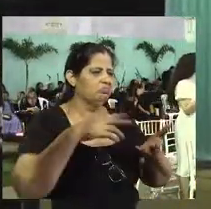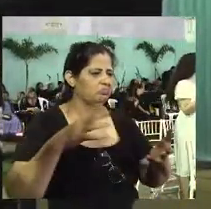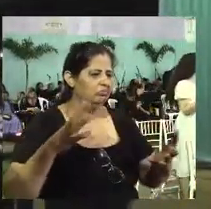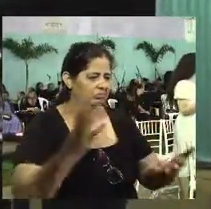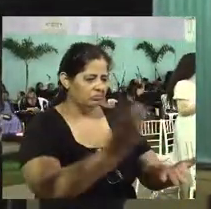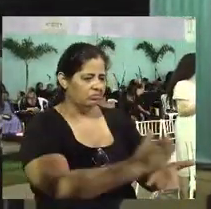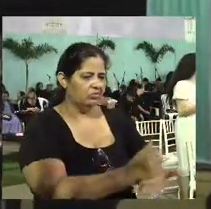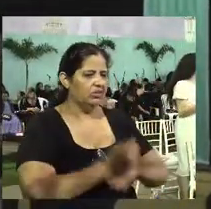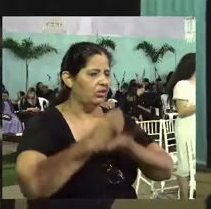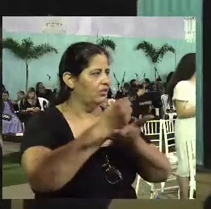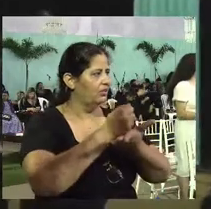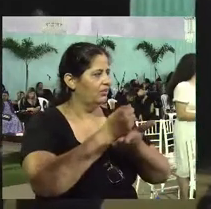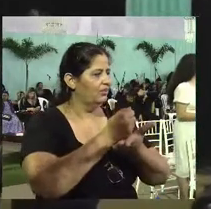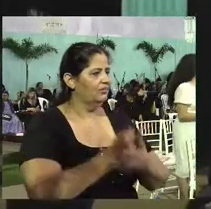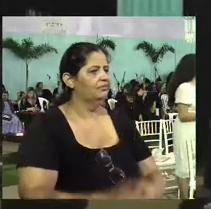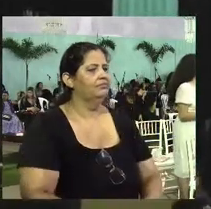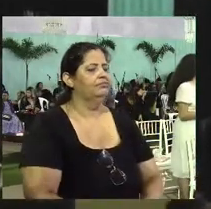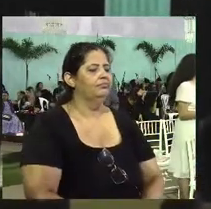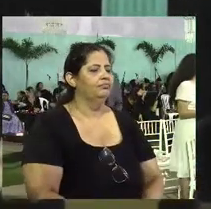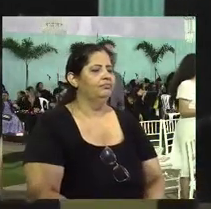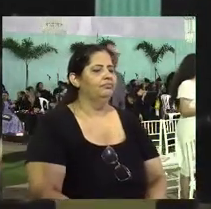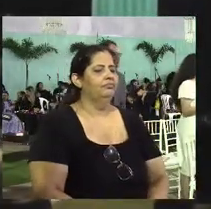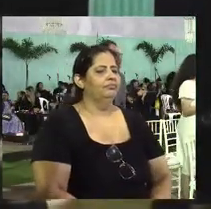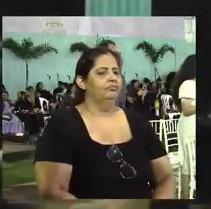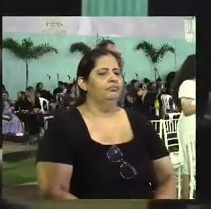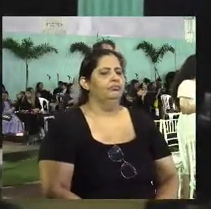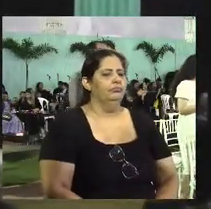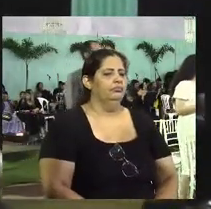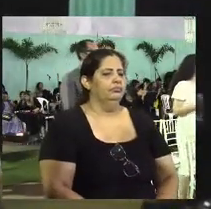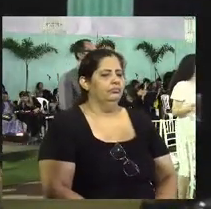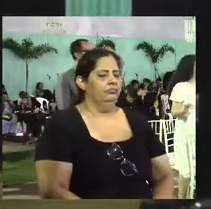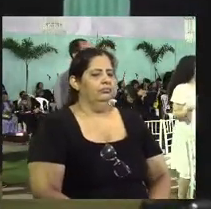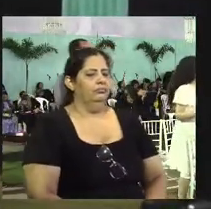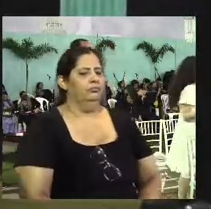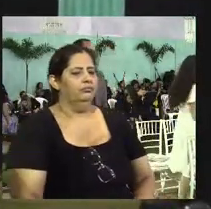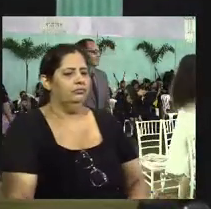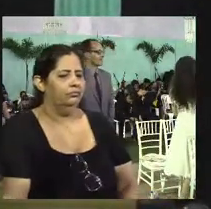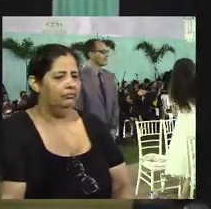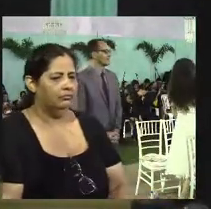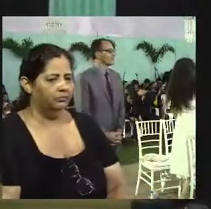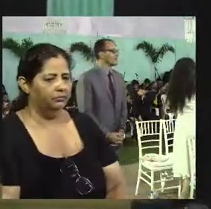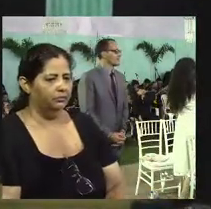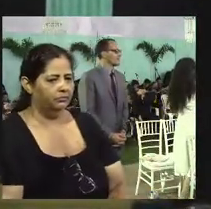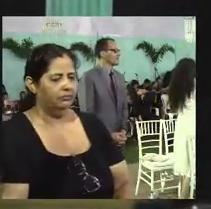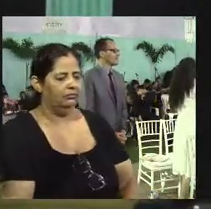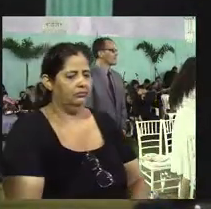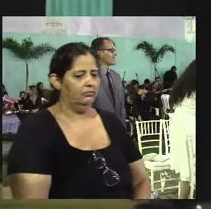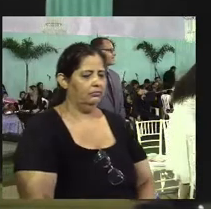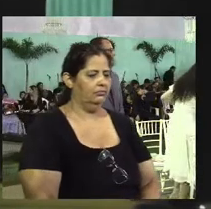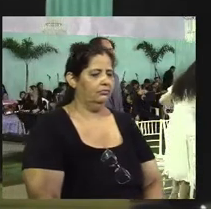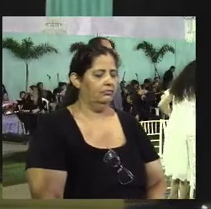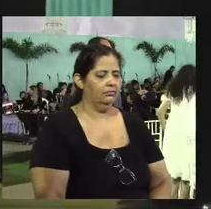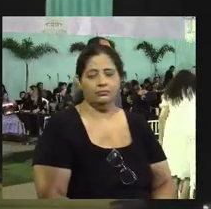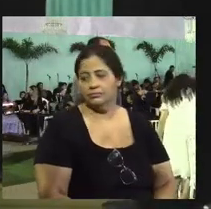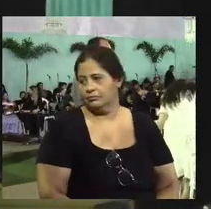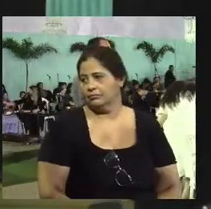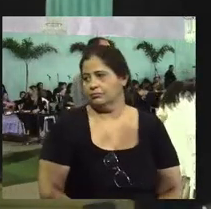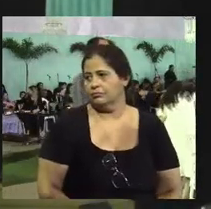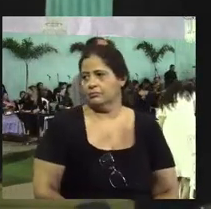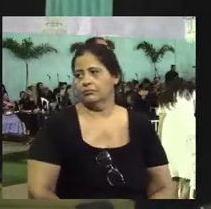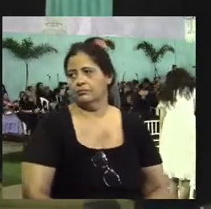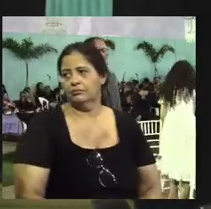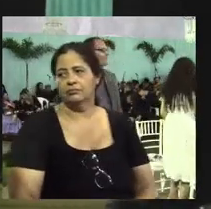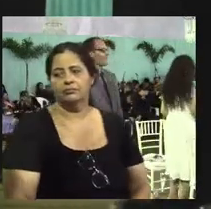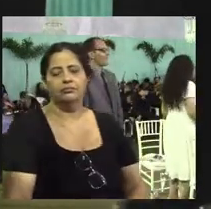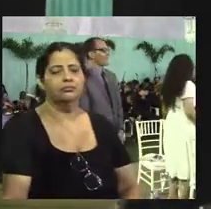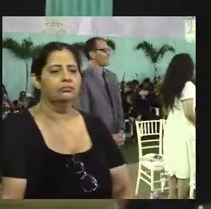aqui neste lugar fica de frente para quem tá do seu lado e por favor de frente não toque na mão dele ainda quando eu contar três você vai tocar a